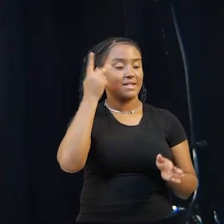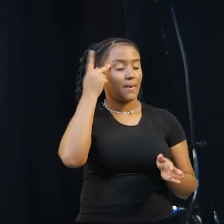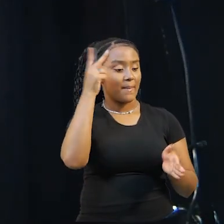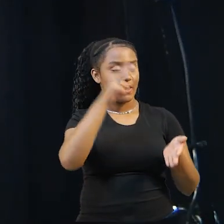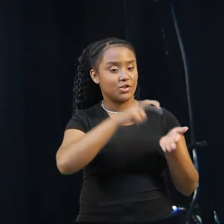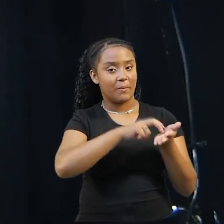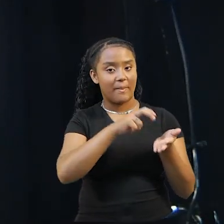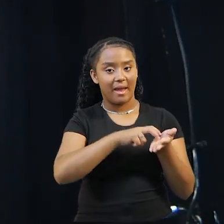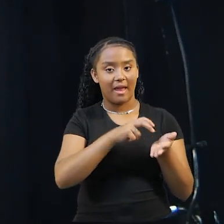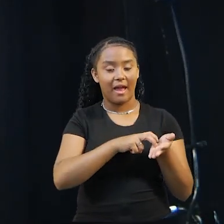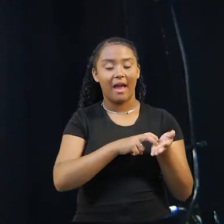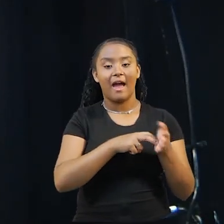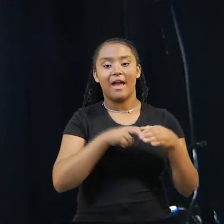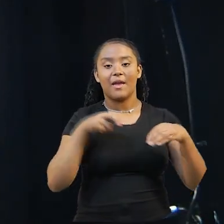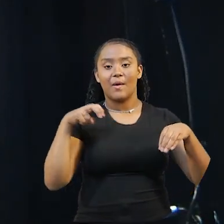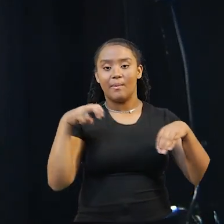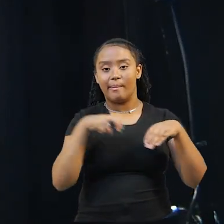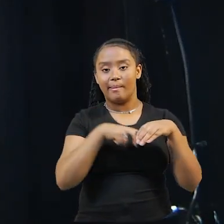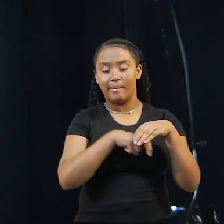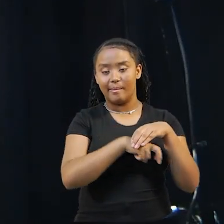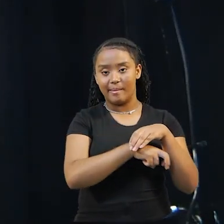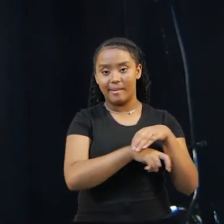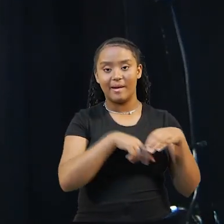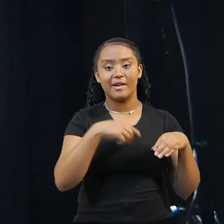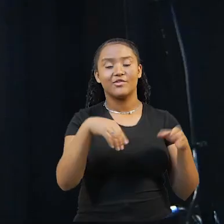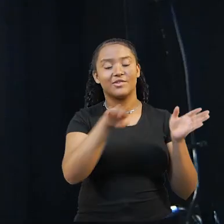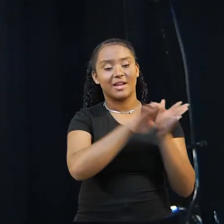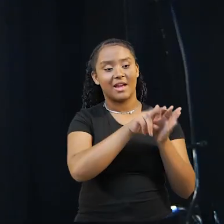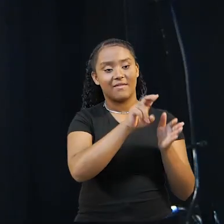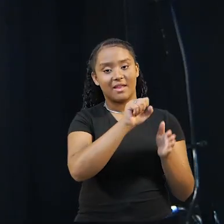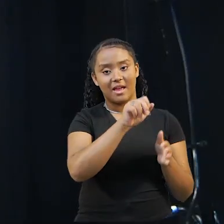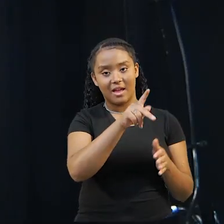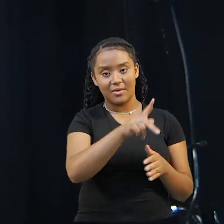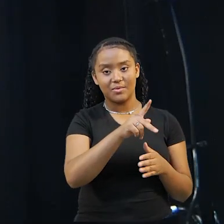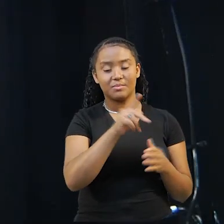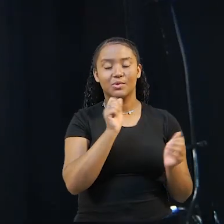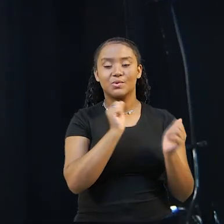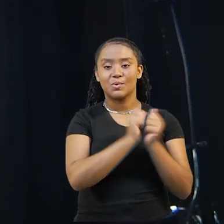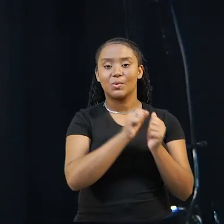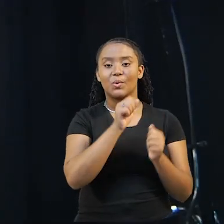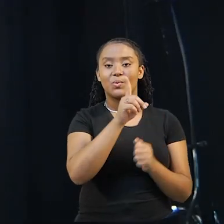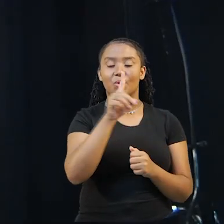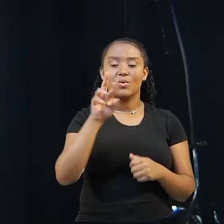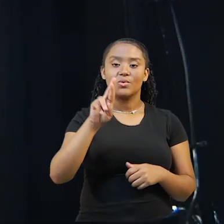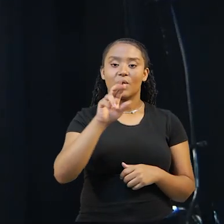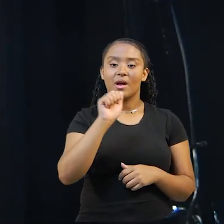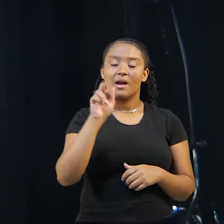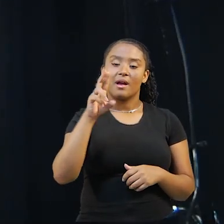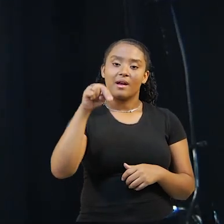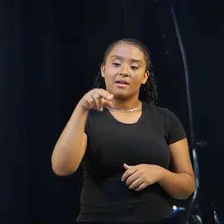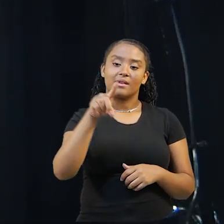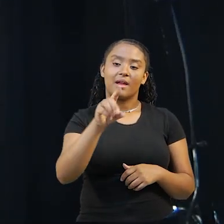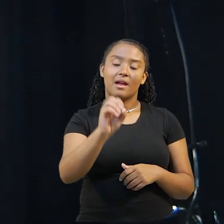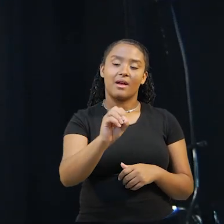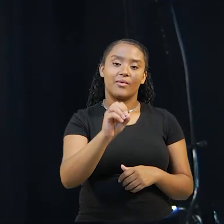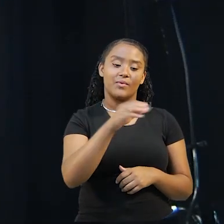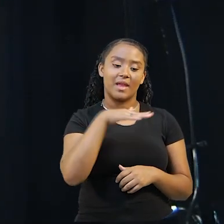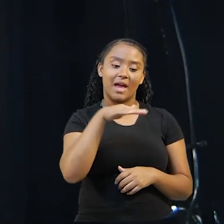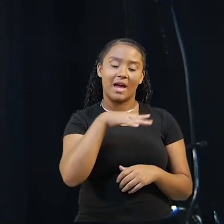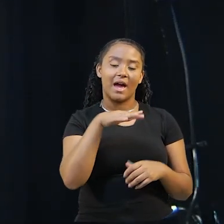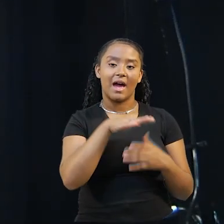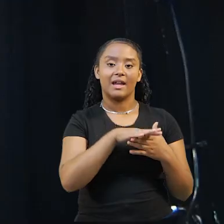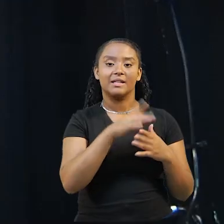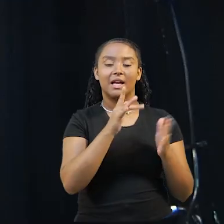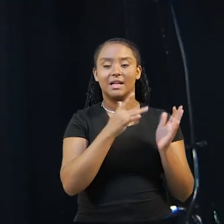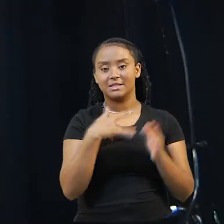São Paulo, pegava o metrô, ia para a USP, lá na Doutora Arnaldo, que é a área da saúde, eu fiz na Faculdade de Medicina de lá, e